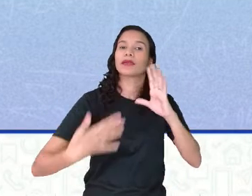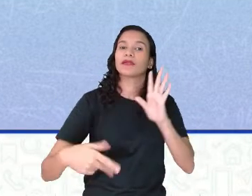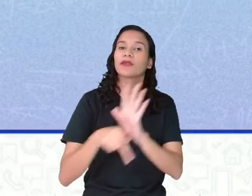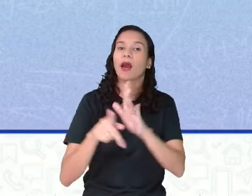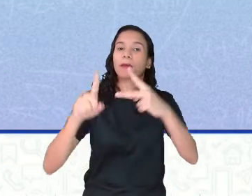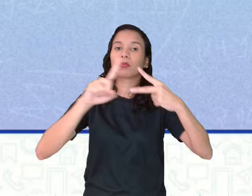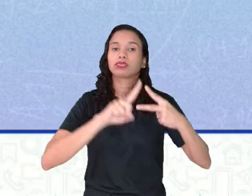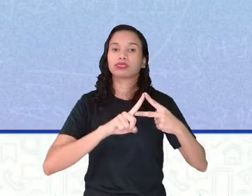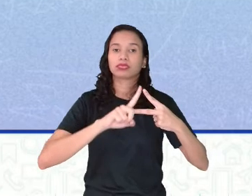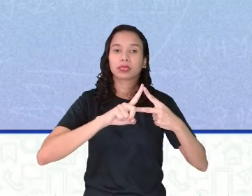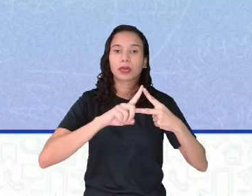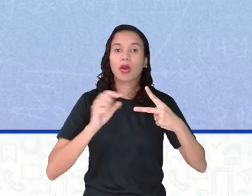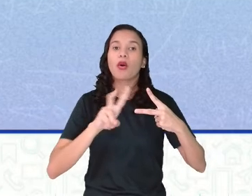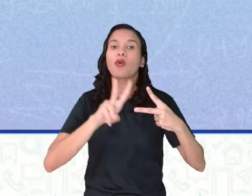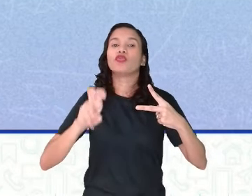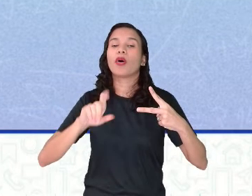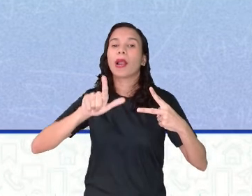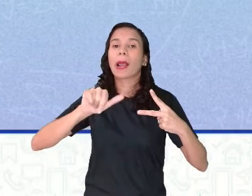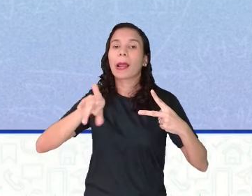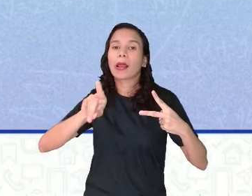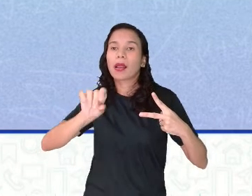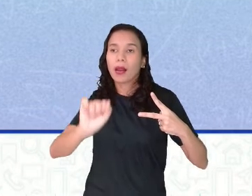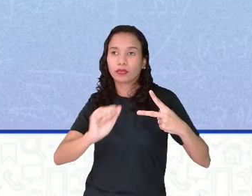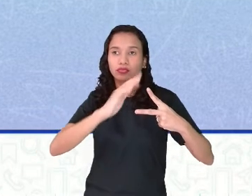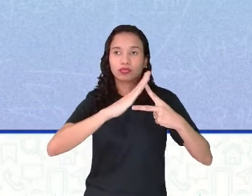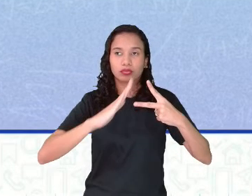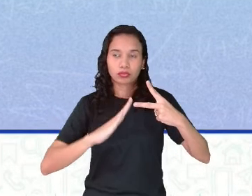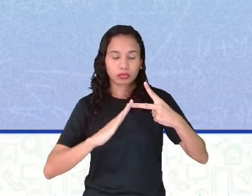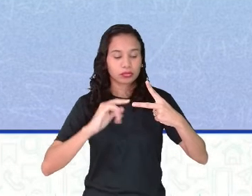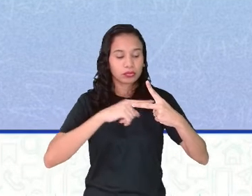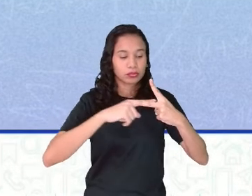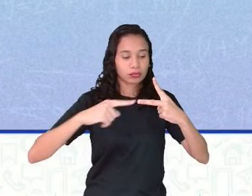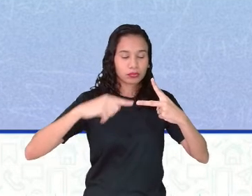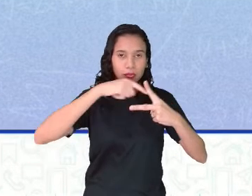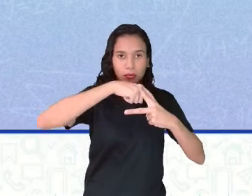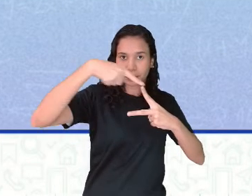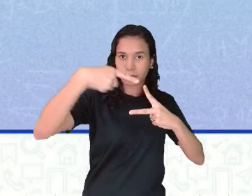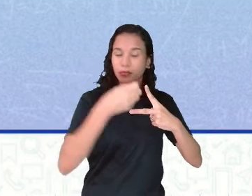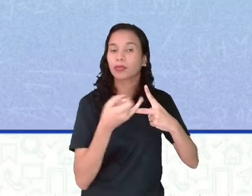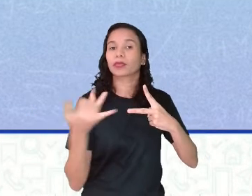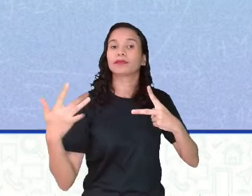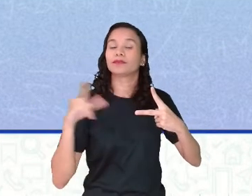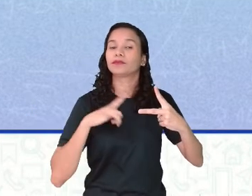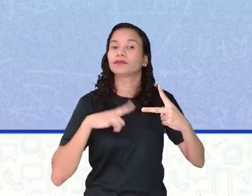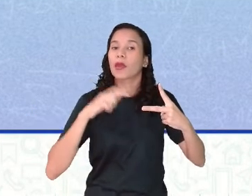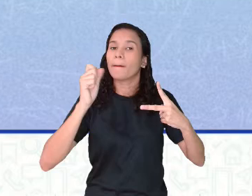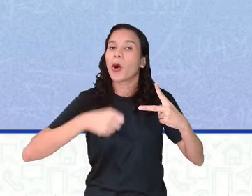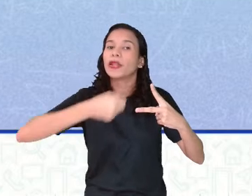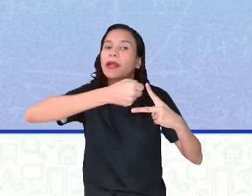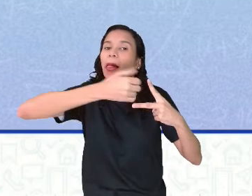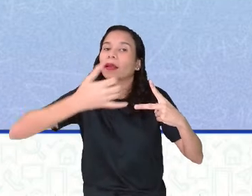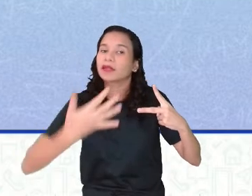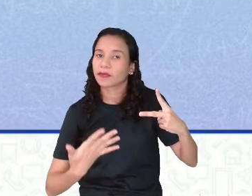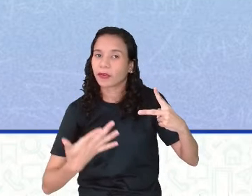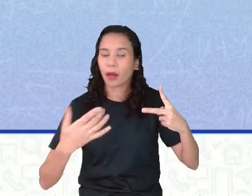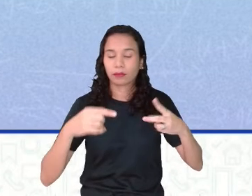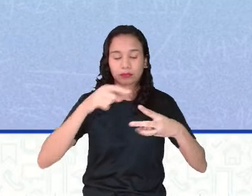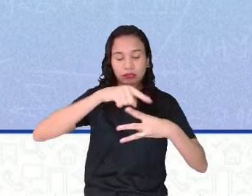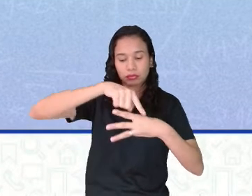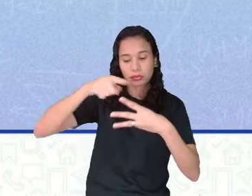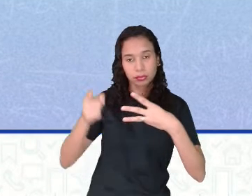em relação aos seus lados, tá? Os triângulos, eles, em relação aos seus lados, eles podem ser classificados aí de 3